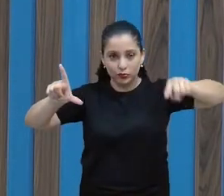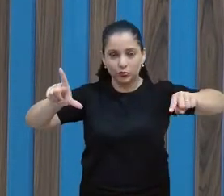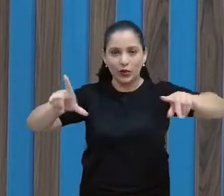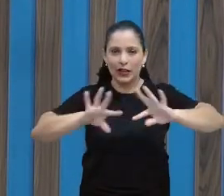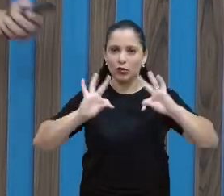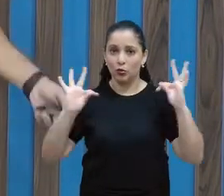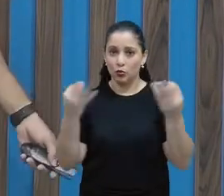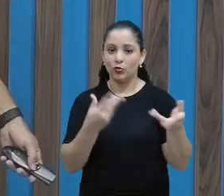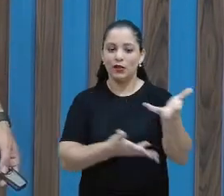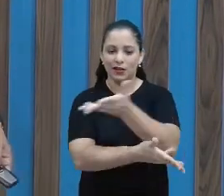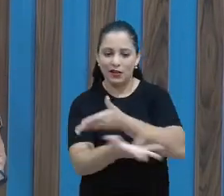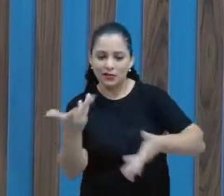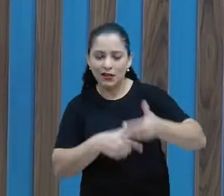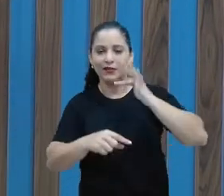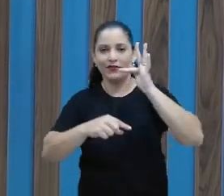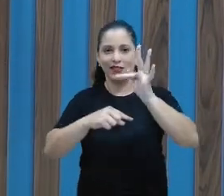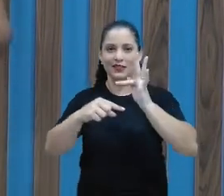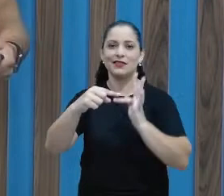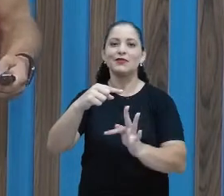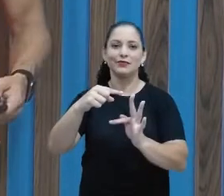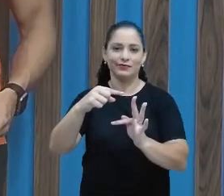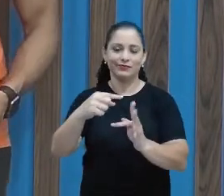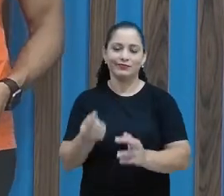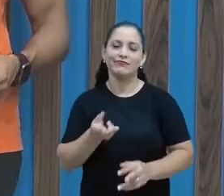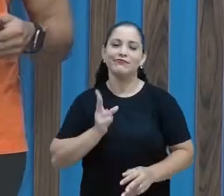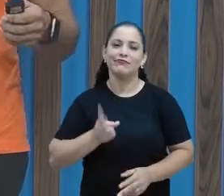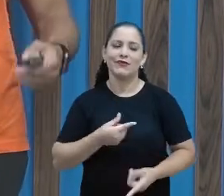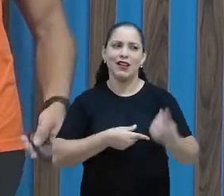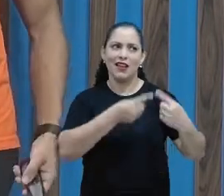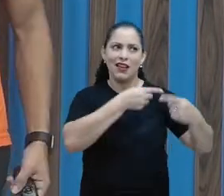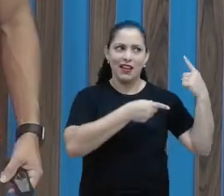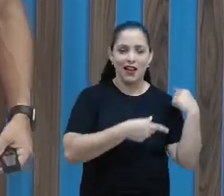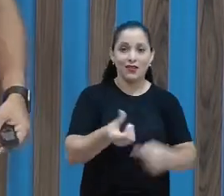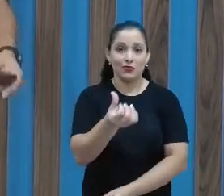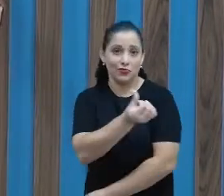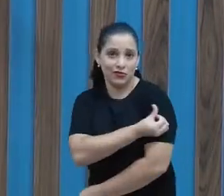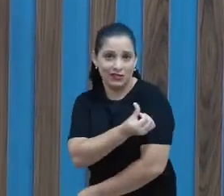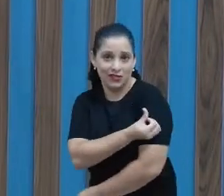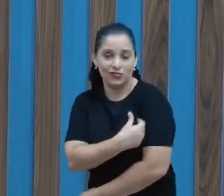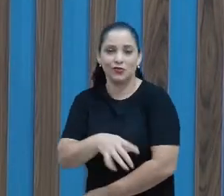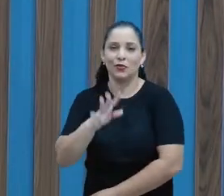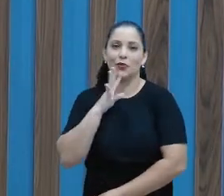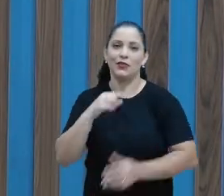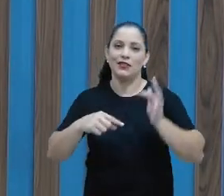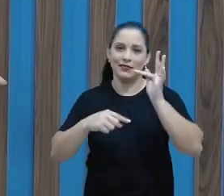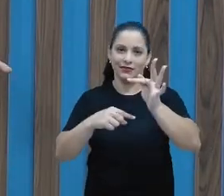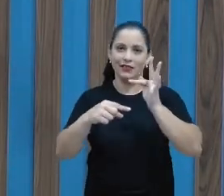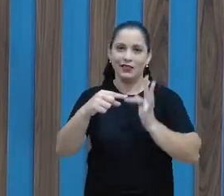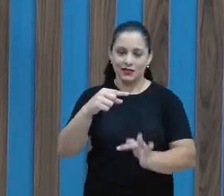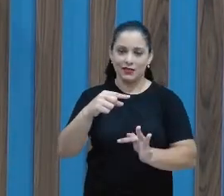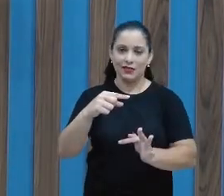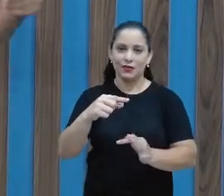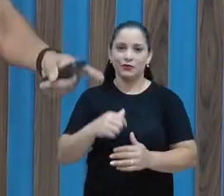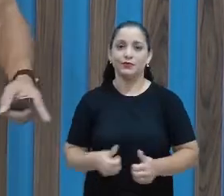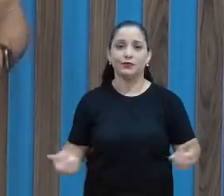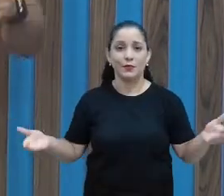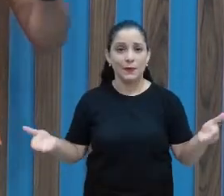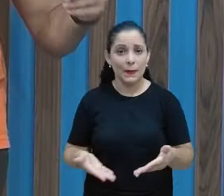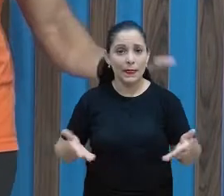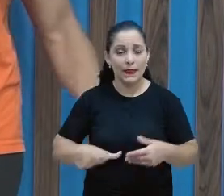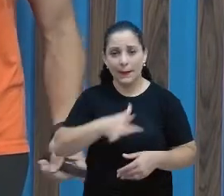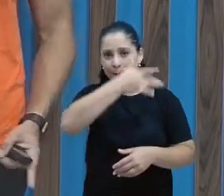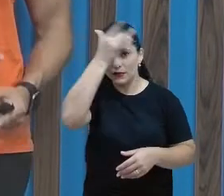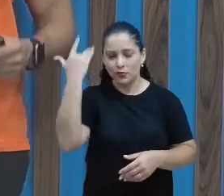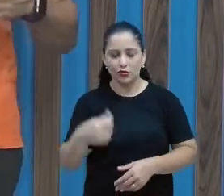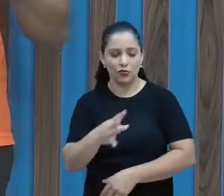está dentro de fração. É por isso que a gente vê fração lá no 6º ano. Hoje em dia o pessoal lá do 5º ano,